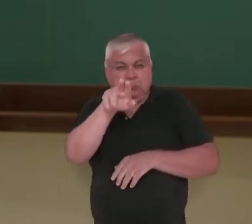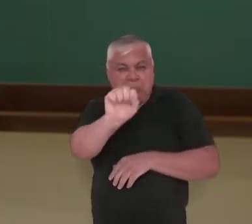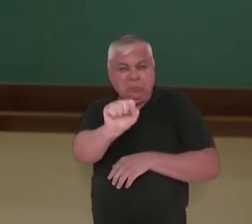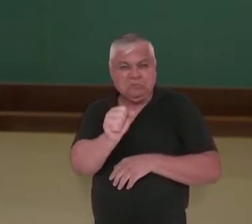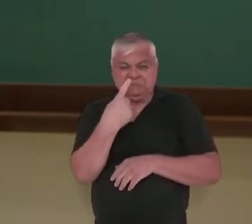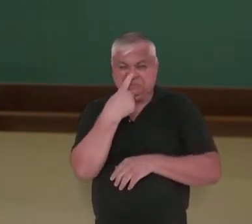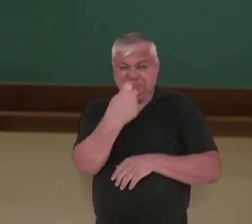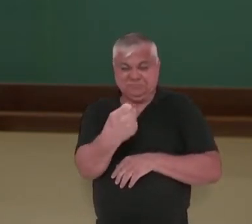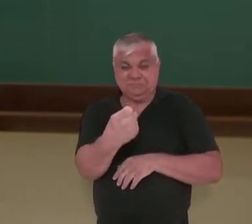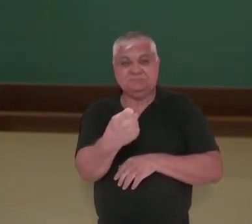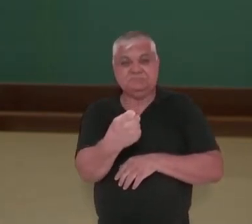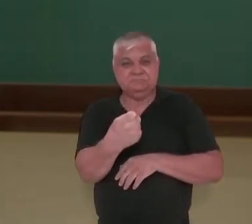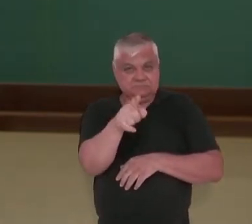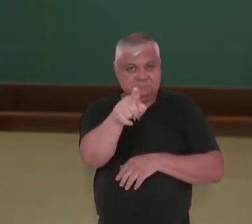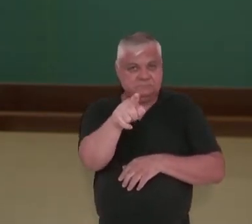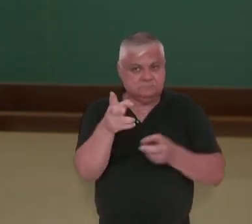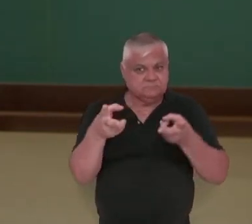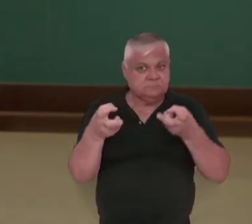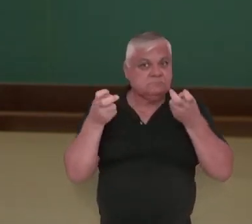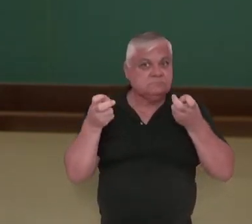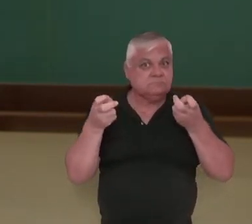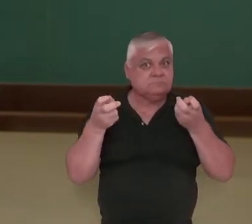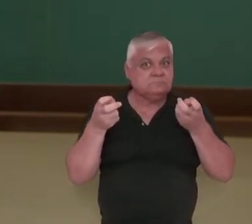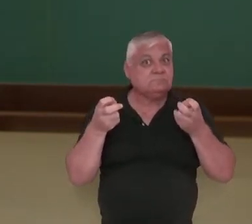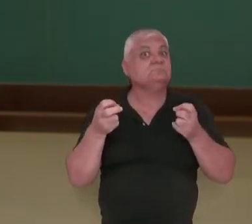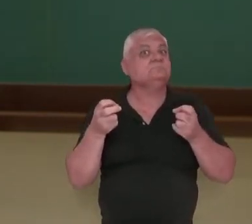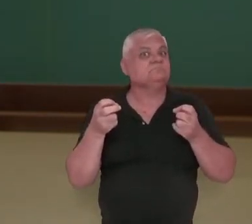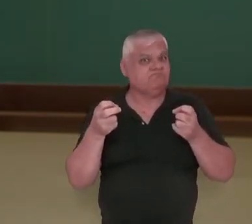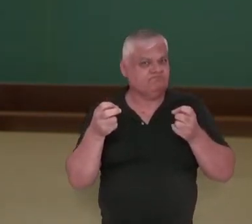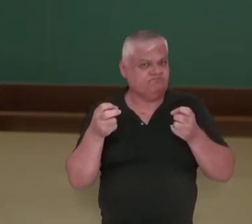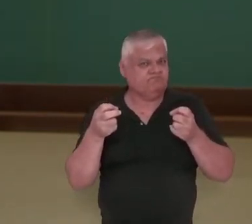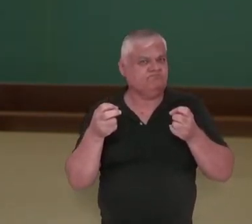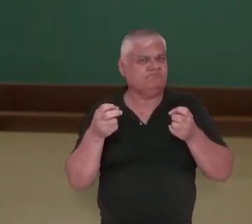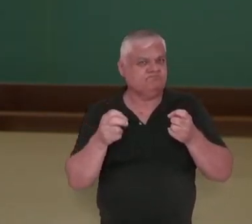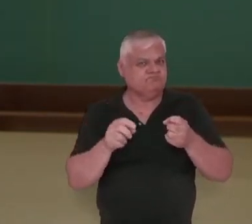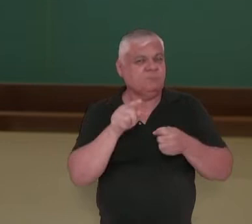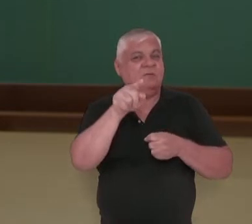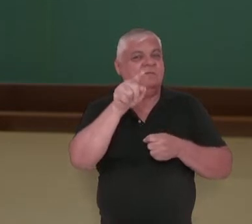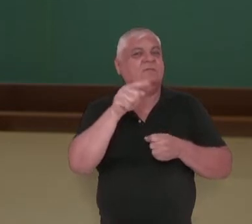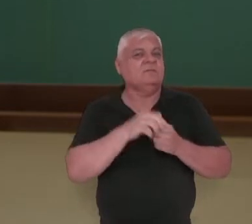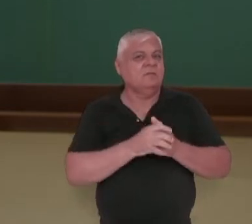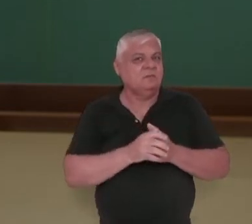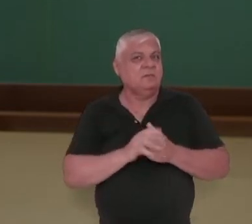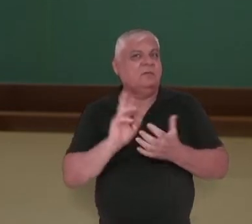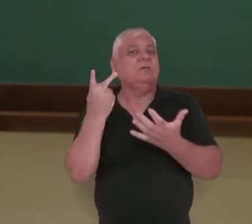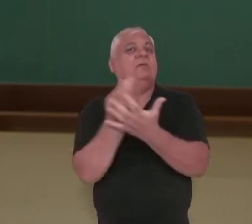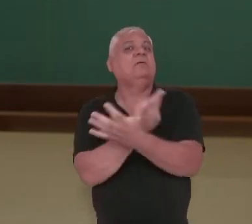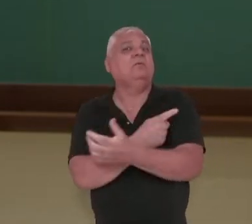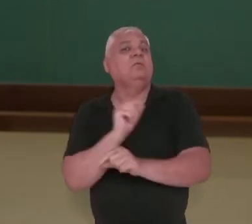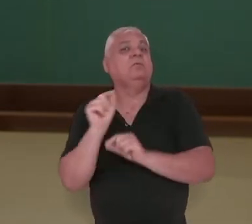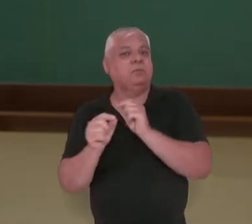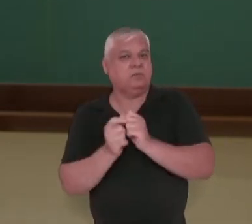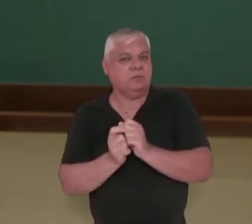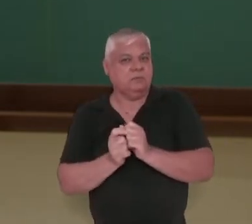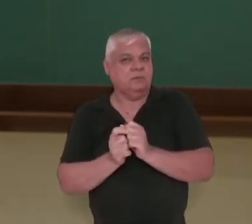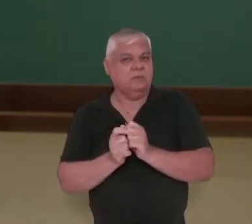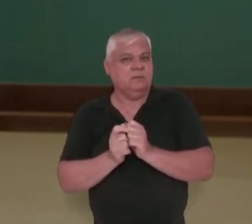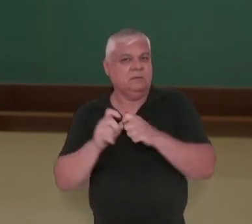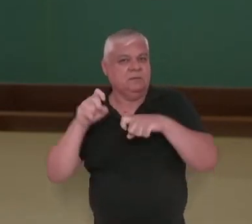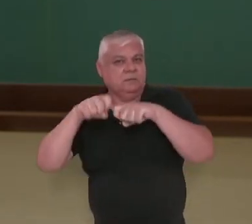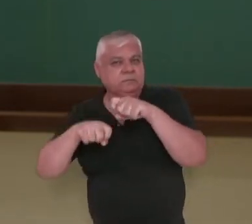sintomas? Teve uma relação ali indevida, despreparada? Então é